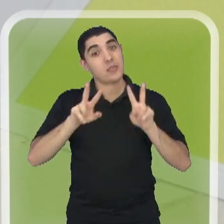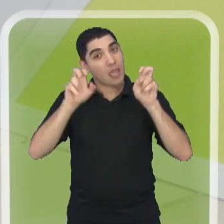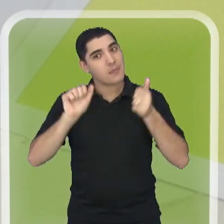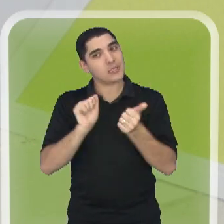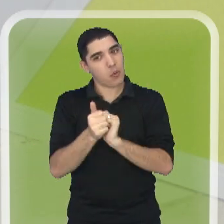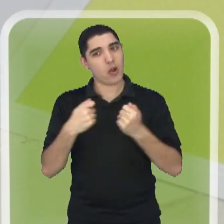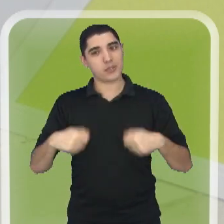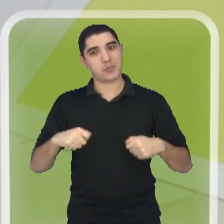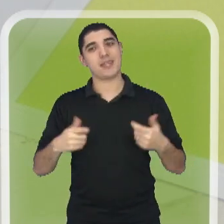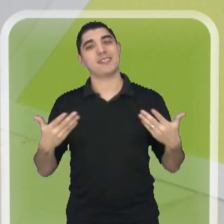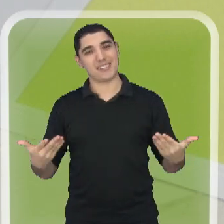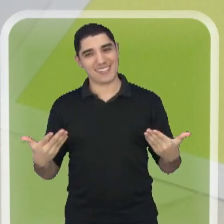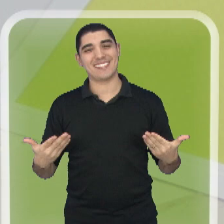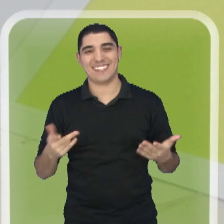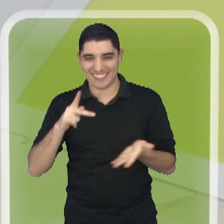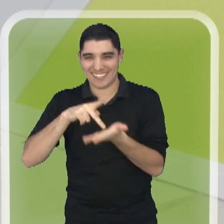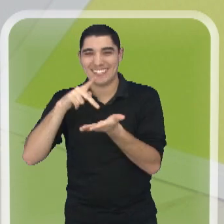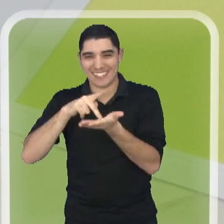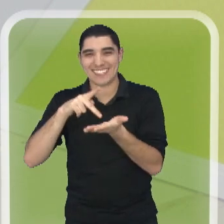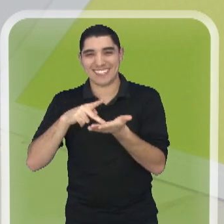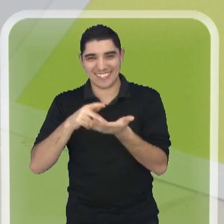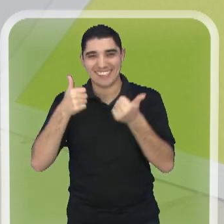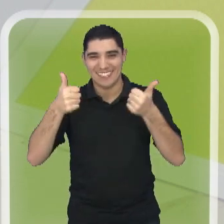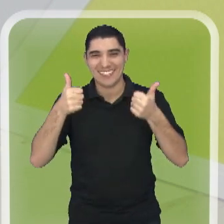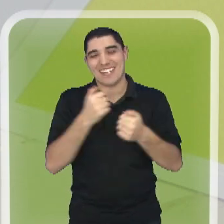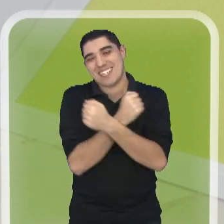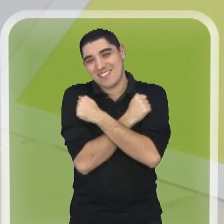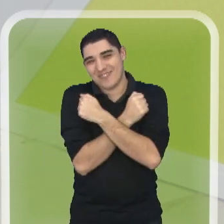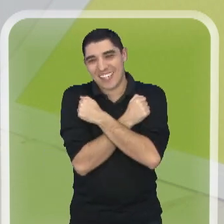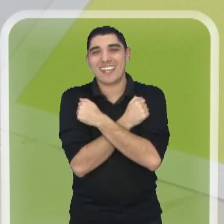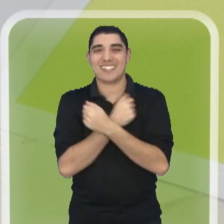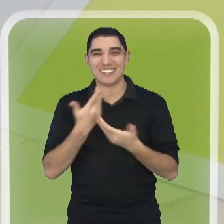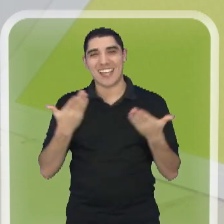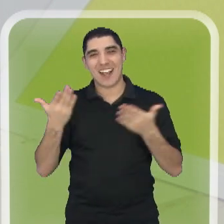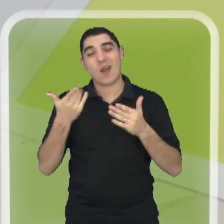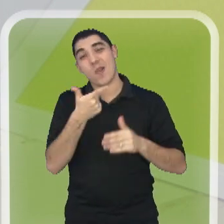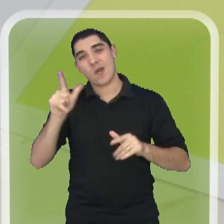senão não é mais mascotinho, tá certo? Grande abraço pra você. Você fica